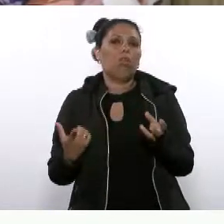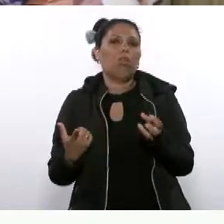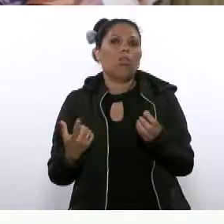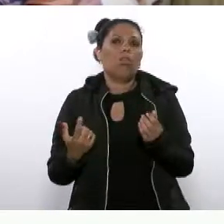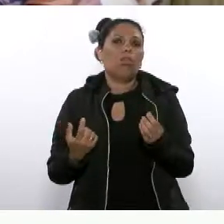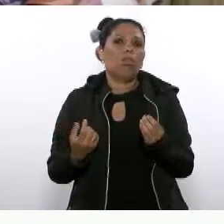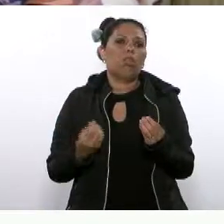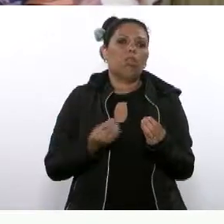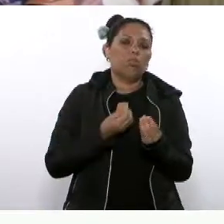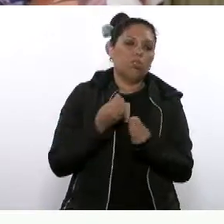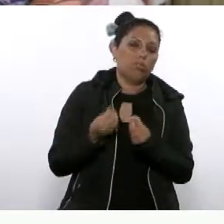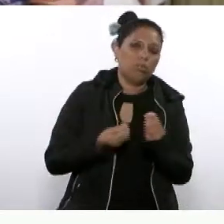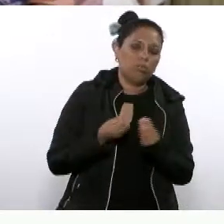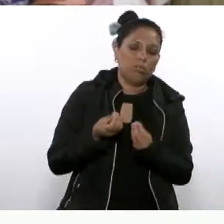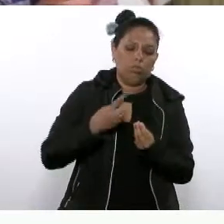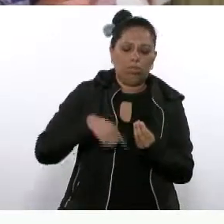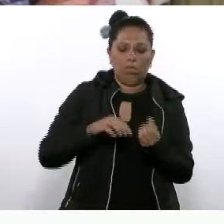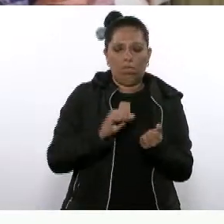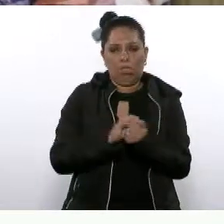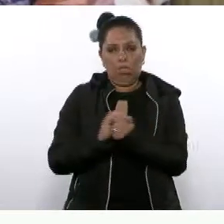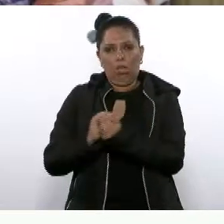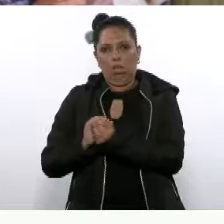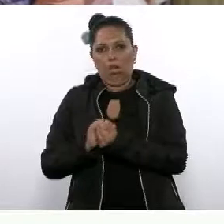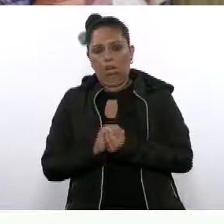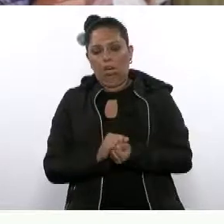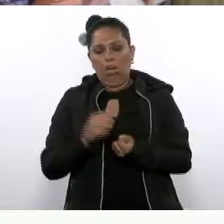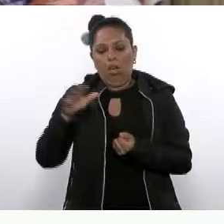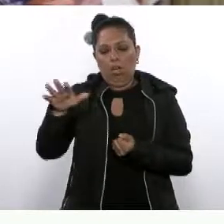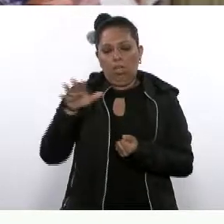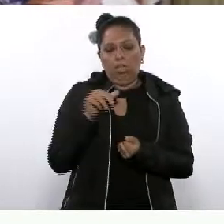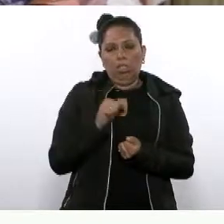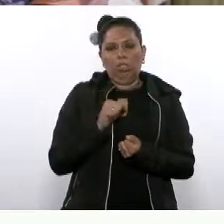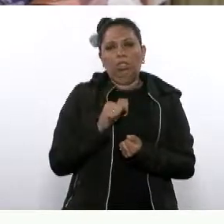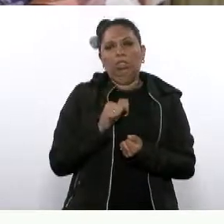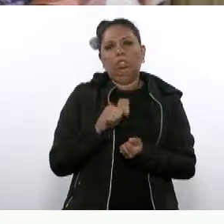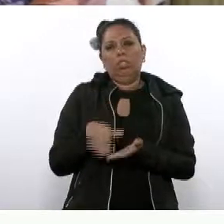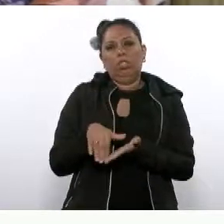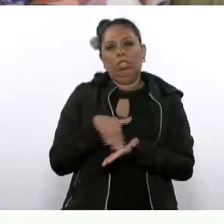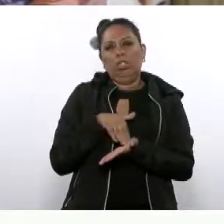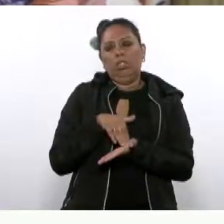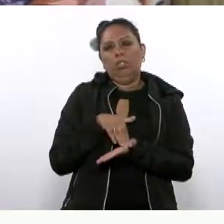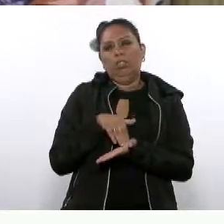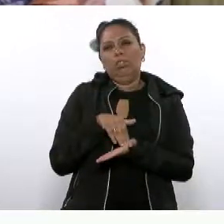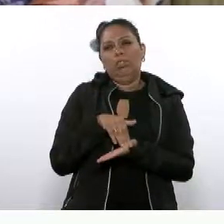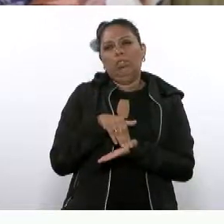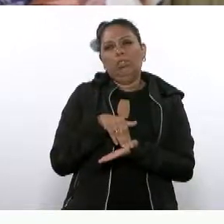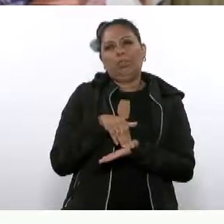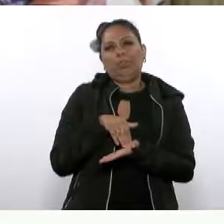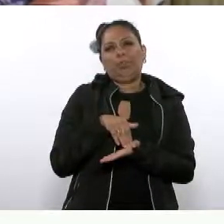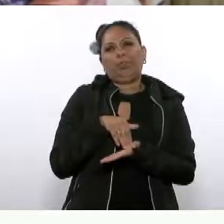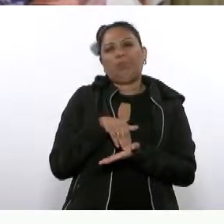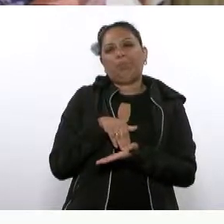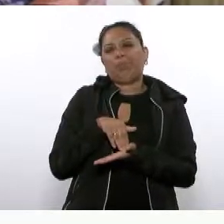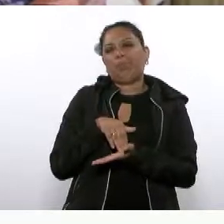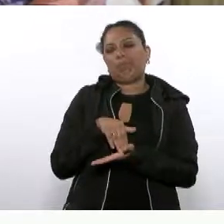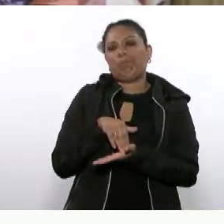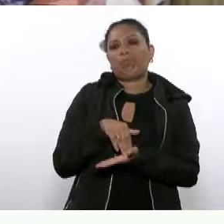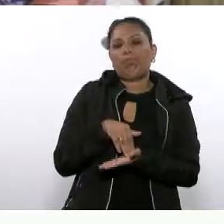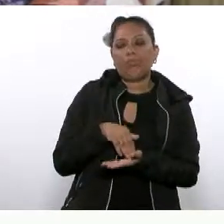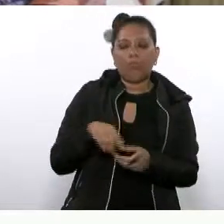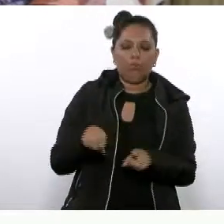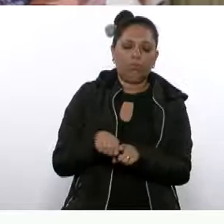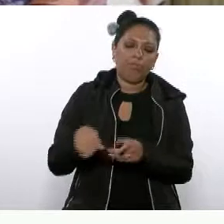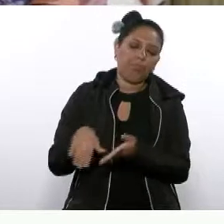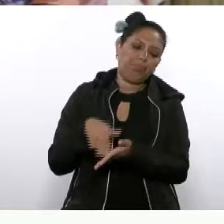a participação. A gente está propondo aqui a participação da Secretaria, Subsecretaria, da